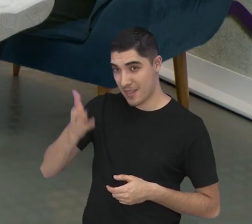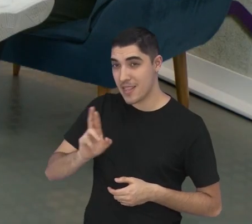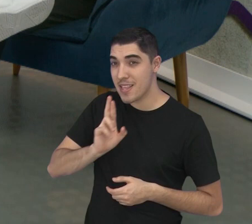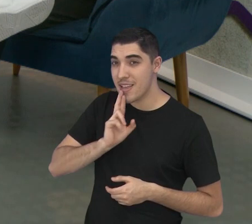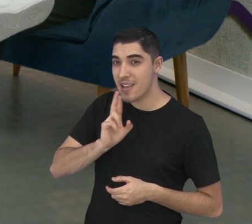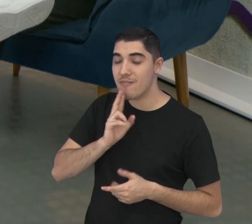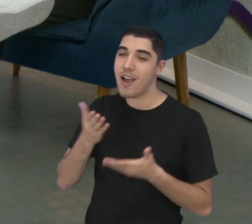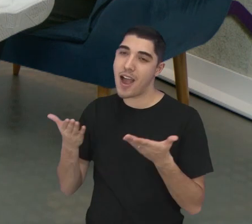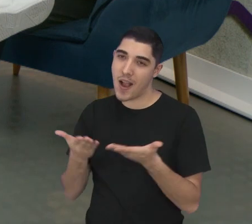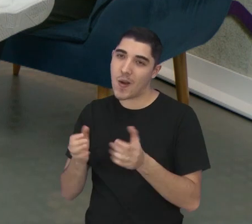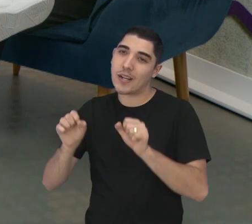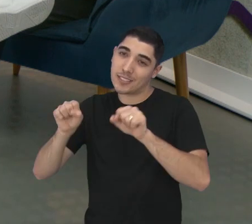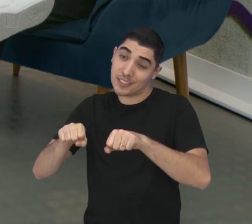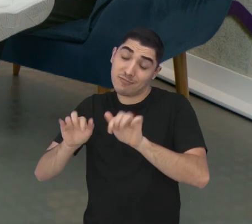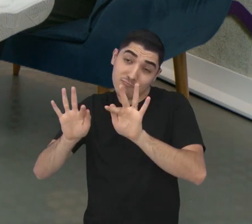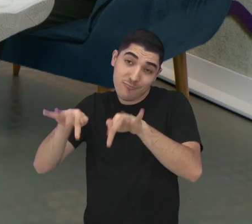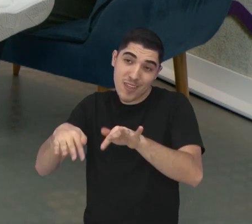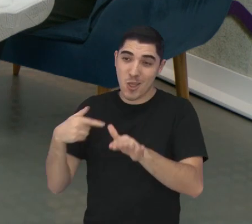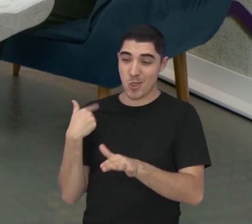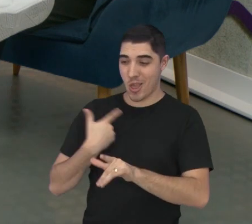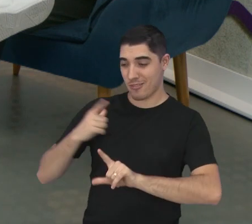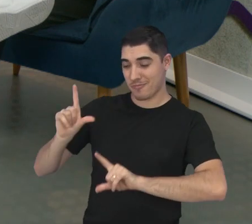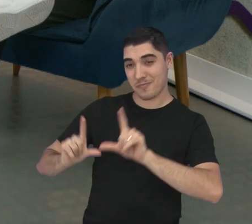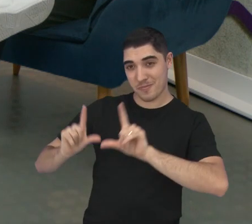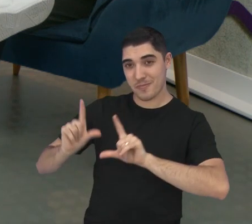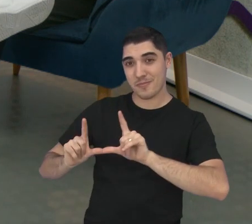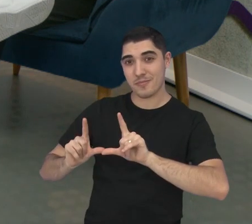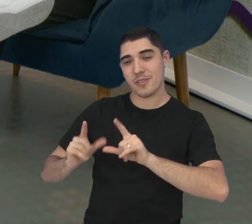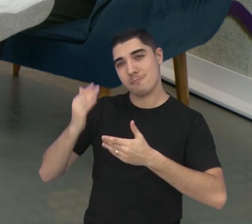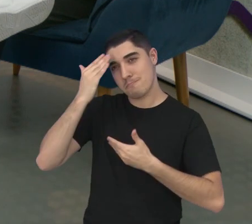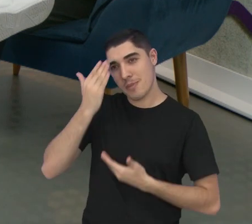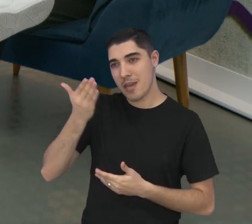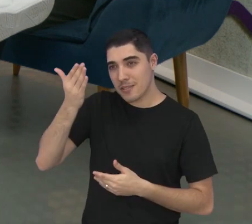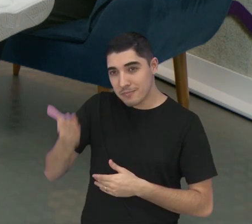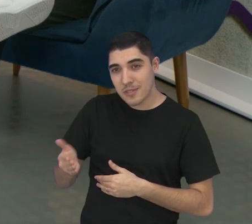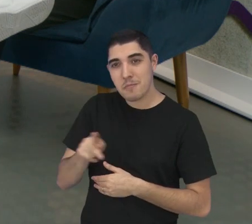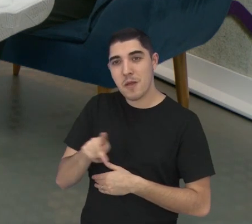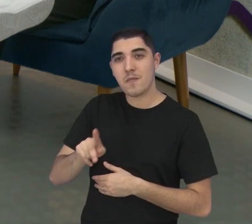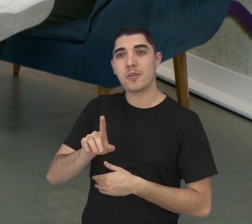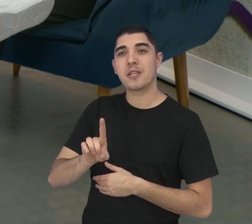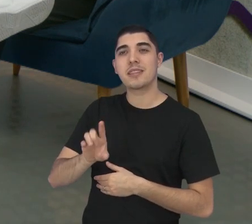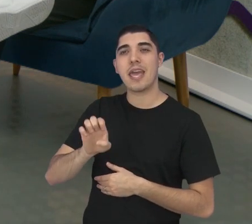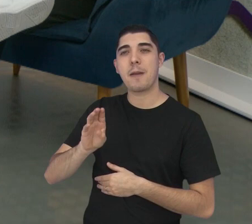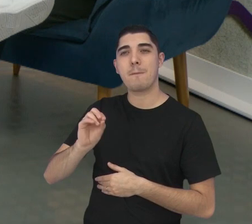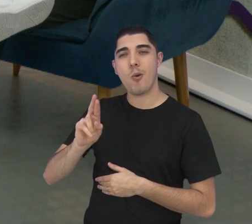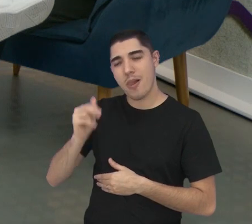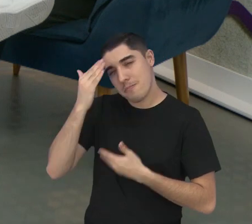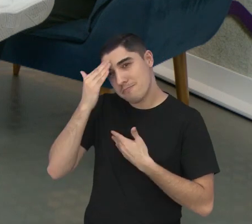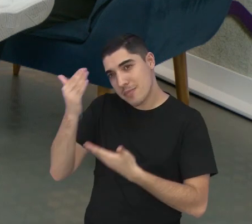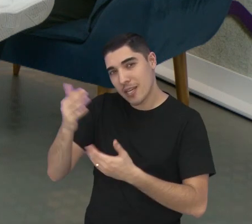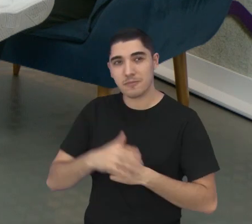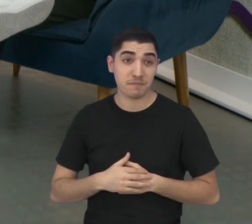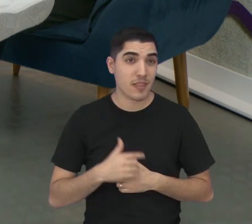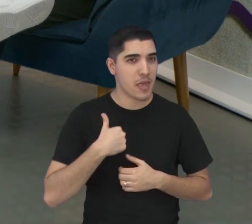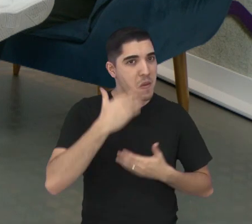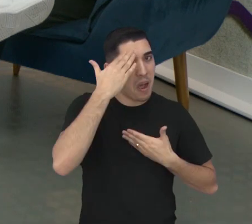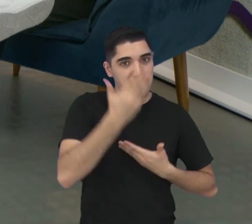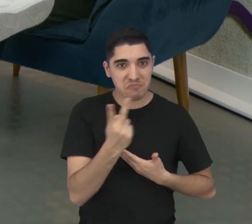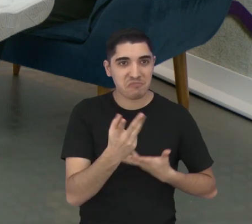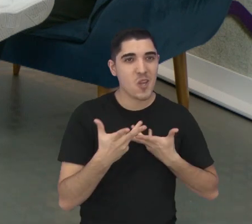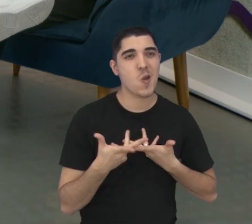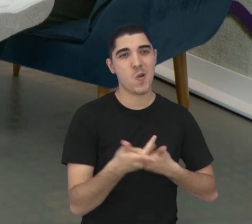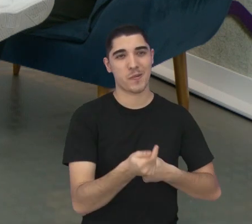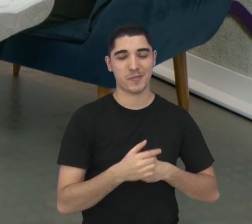Obrigada, Rafa! E agora sim, chegamos à estação final do nosso programa. Agradecendo a presença da professora. Muito obrigada. Muito obrigada, eu que